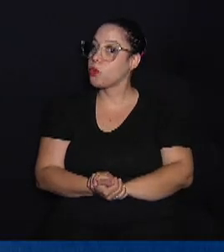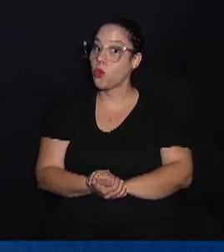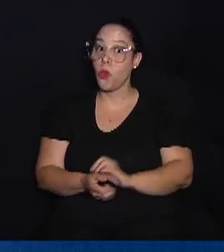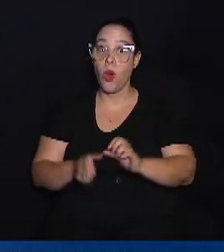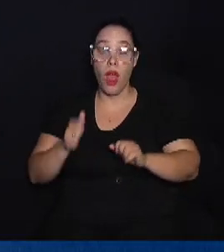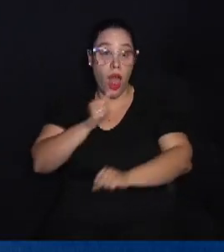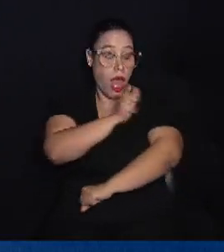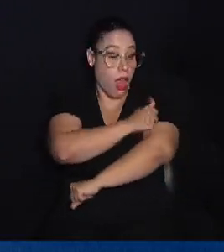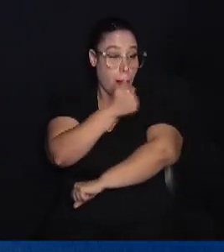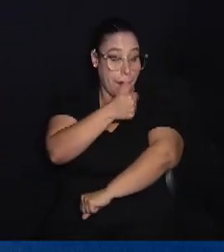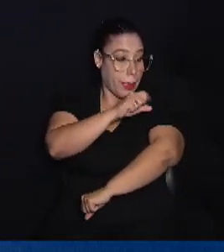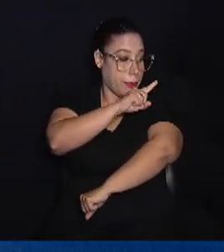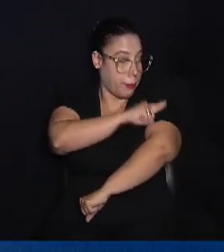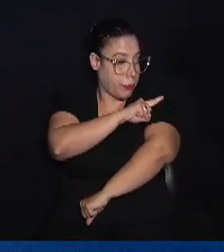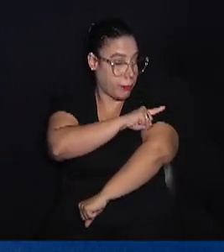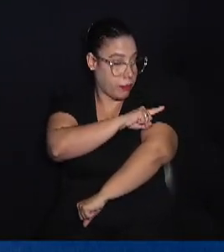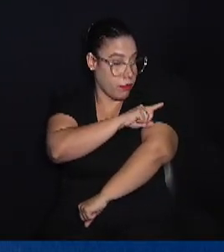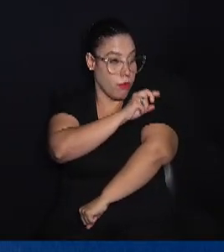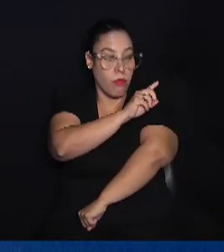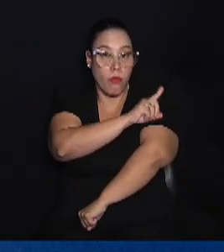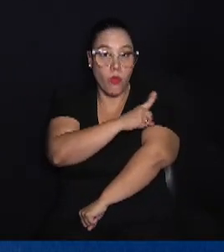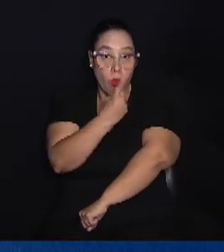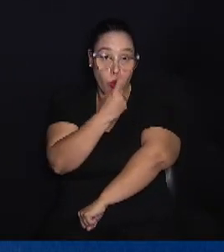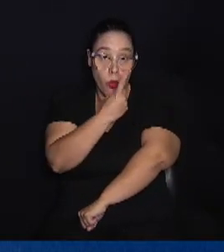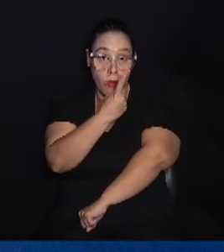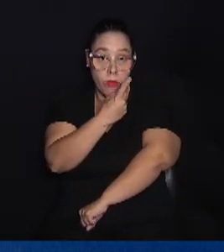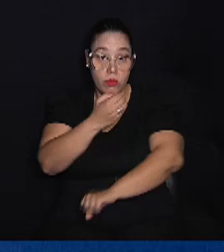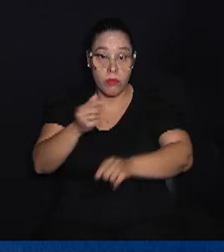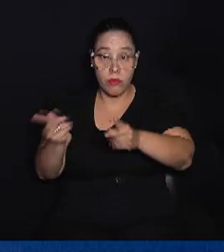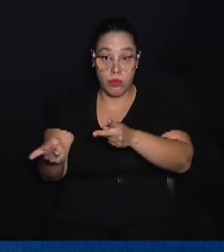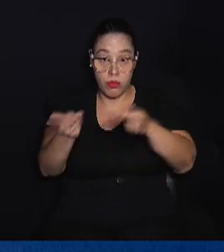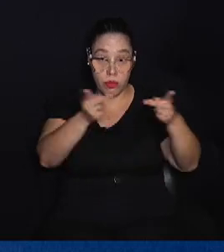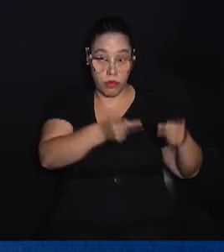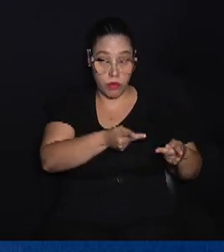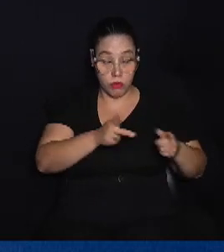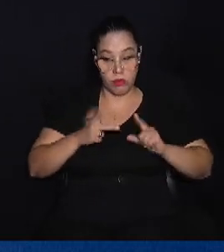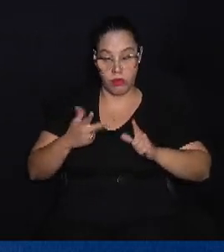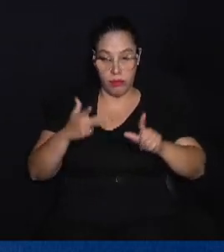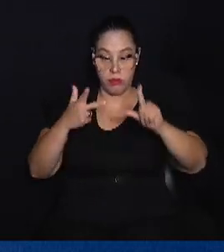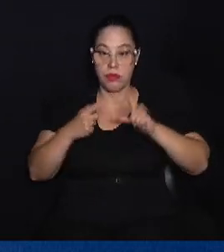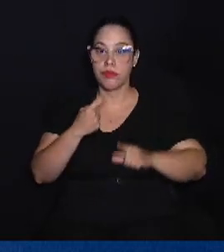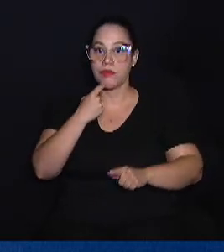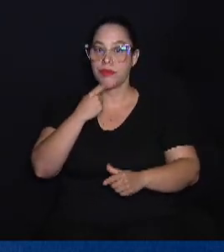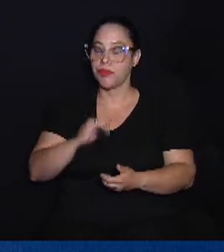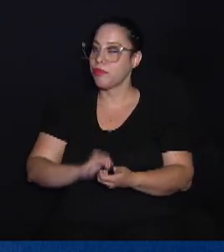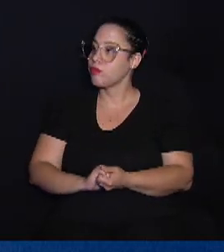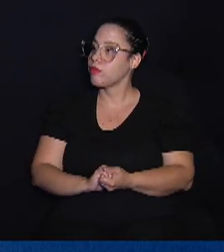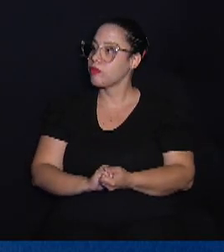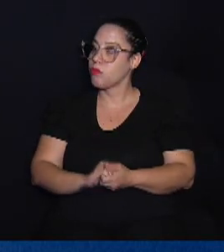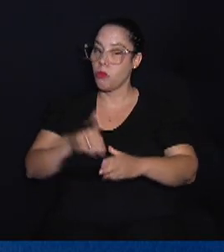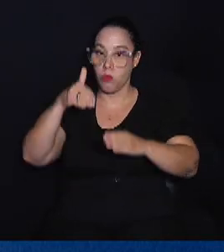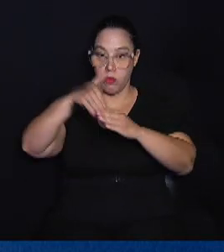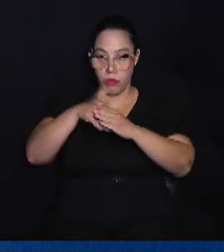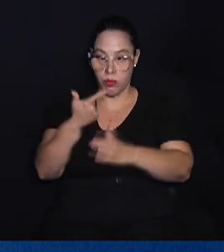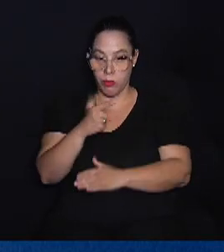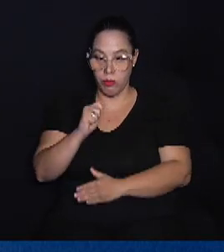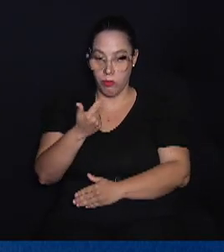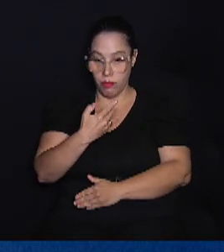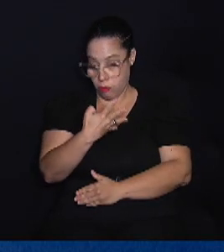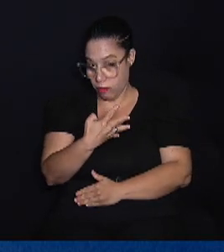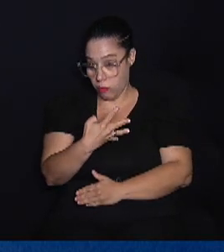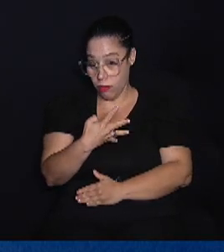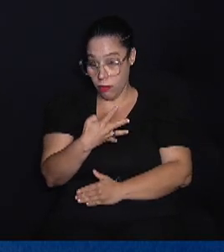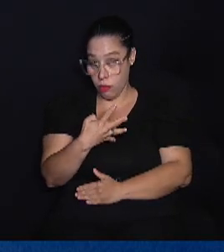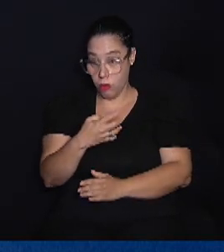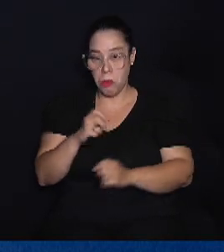Alunos do primeiro ano do Ensino Fundamental 1 visitam o Legislativo Campineiro. Eleições